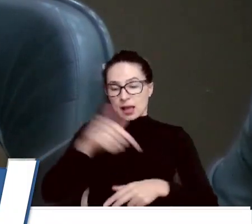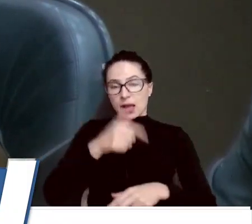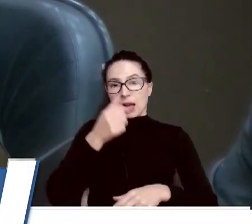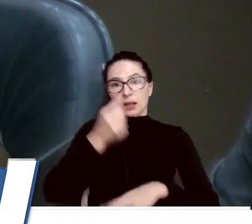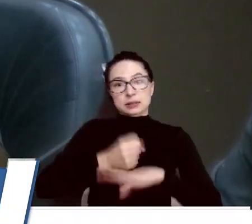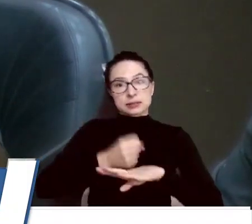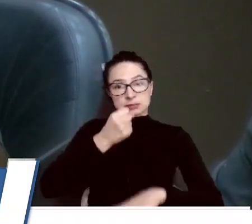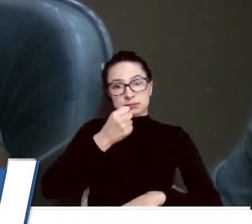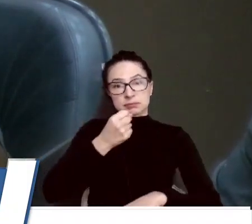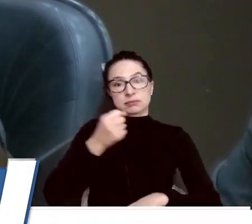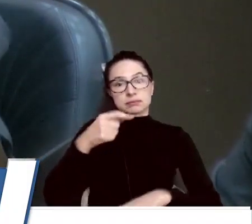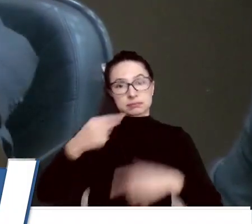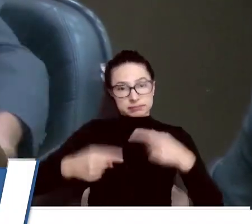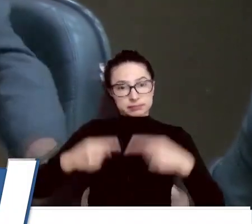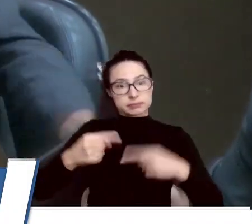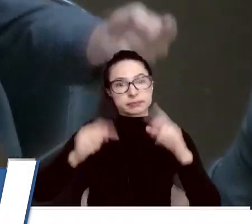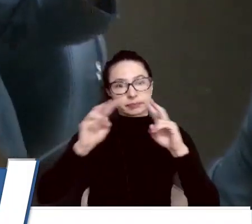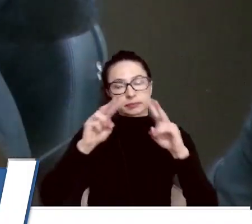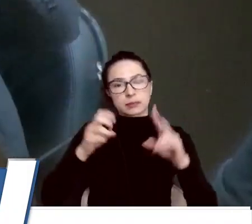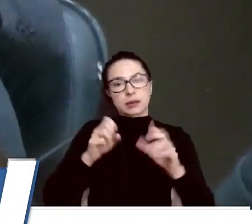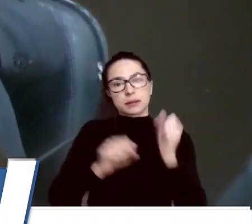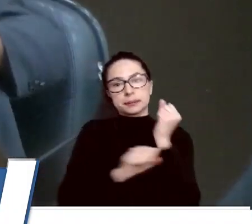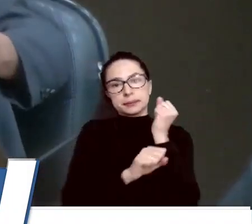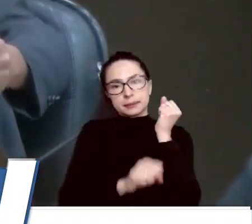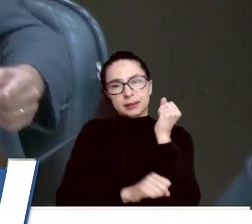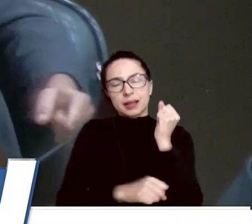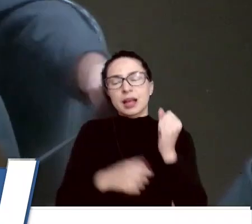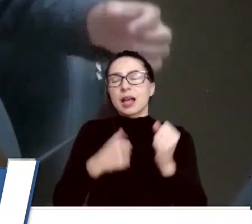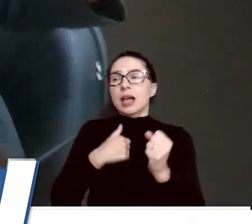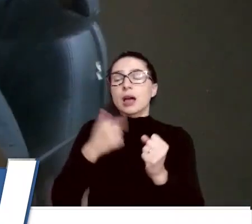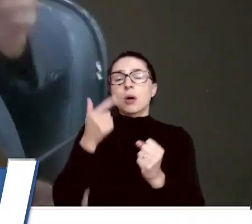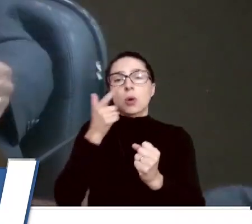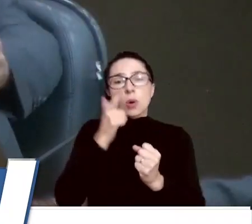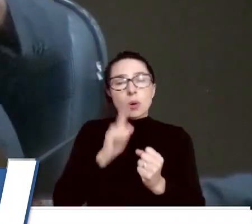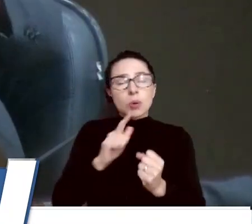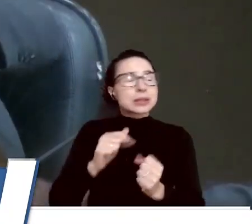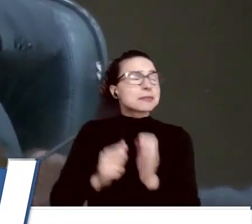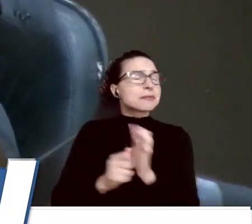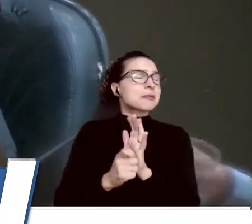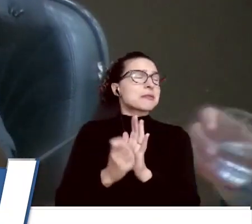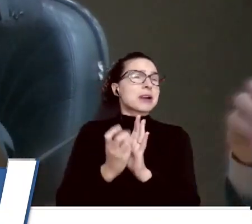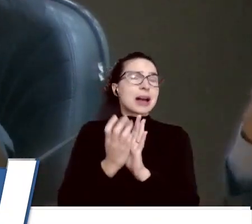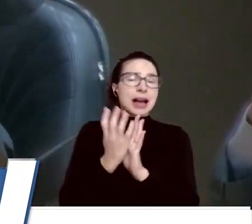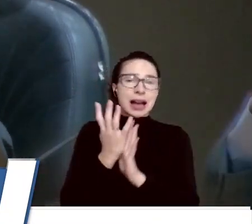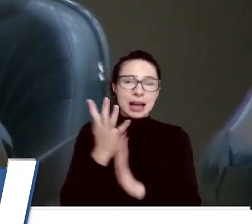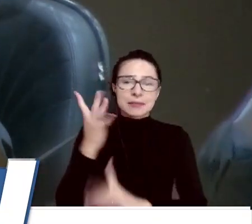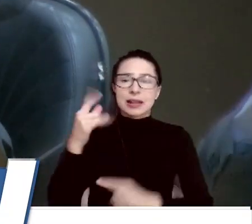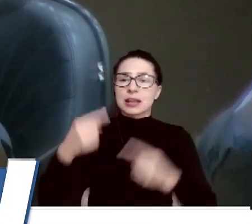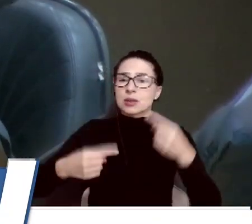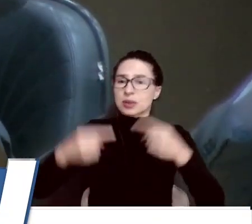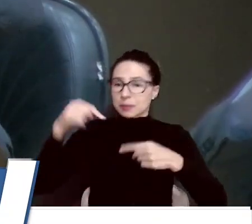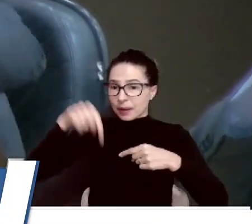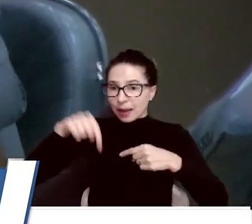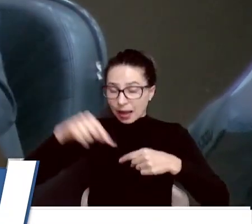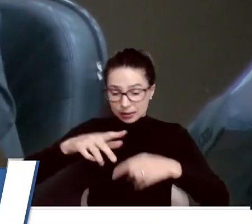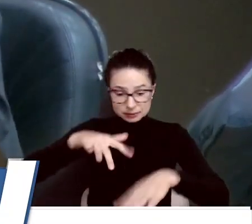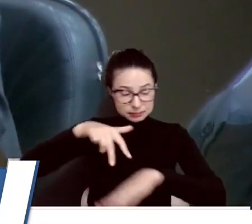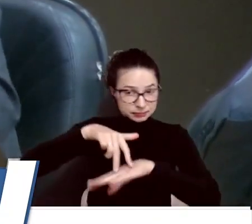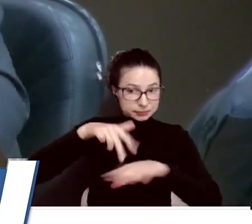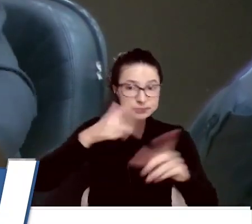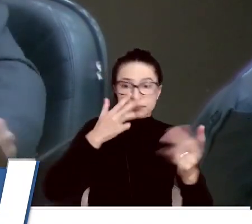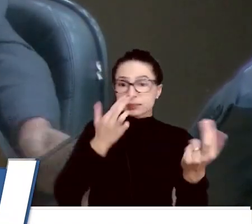debater a questão da Sabesp. Eu tenho trazido inúmeras vezes a discussão nesta tribuna que você